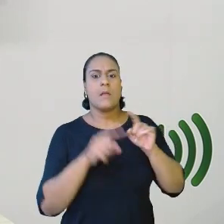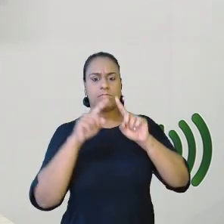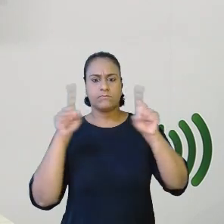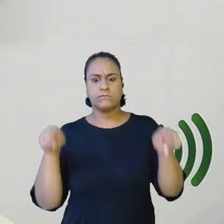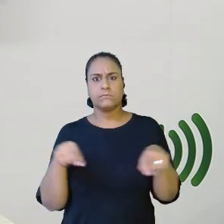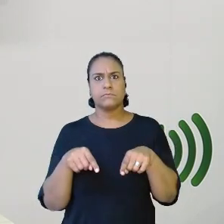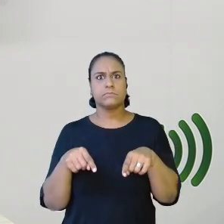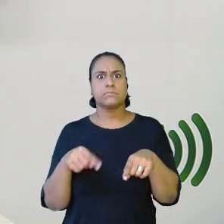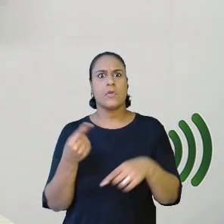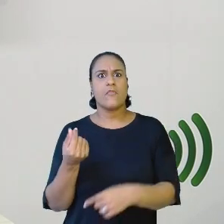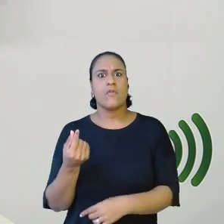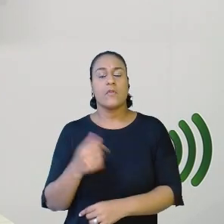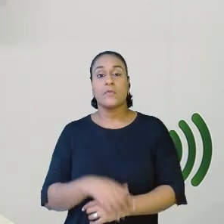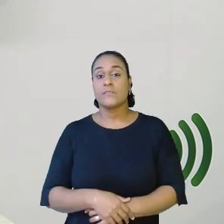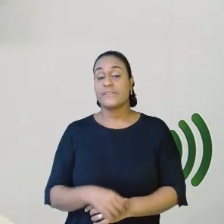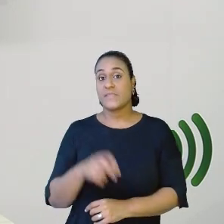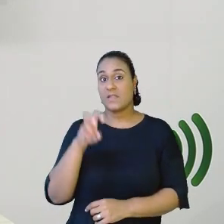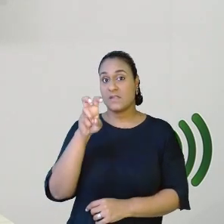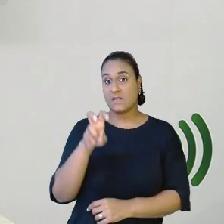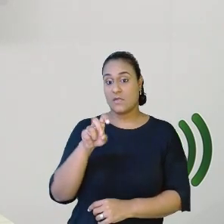é o valor. R$